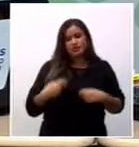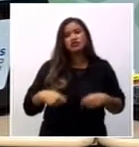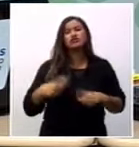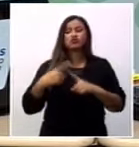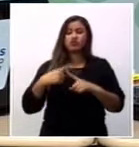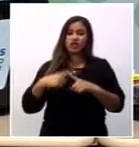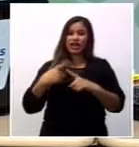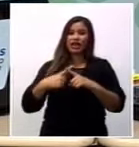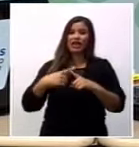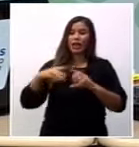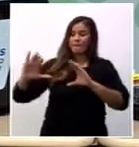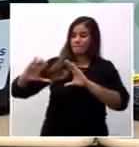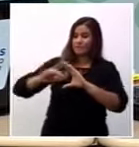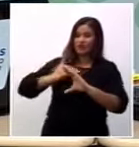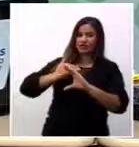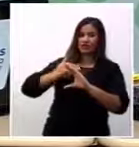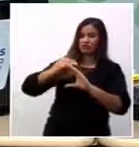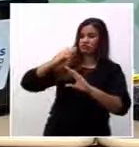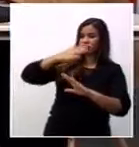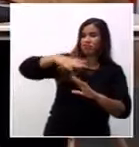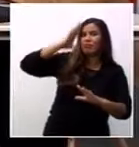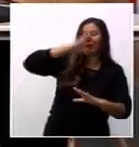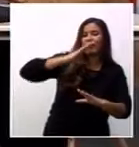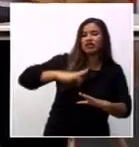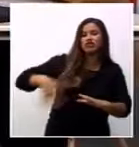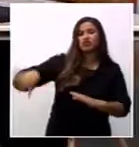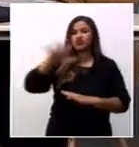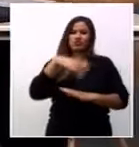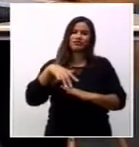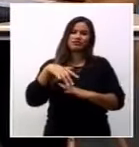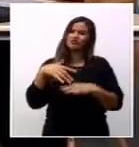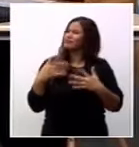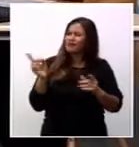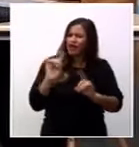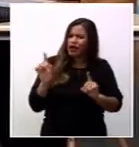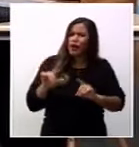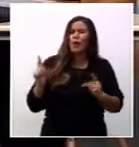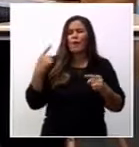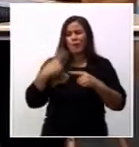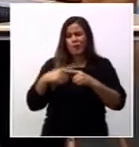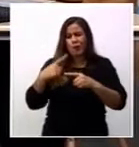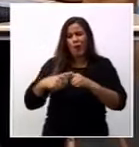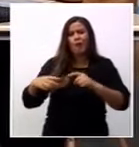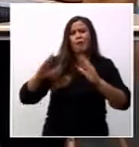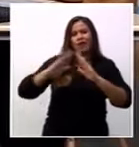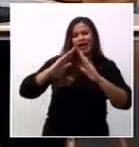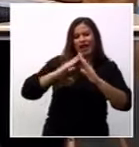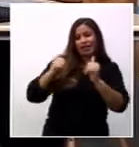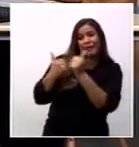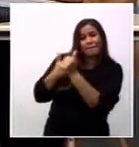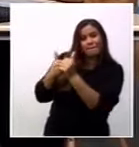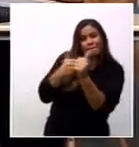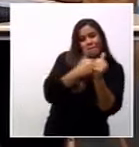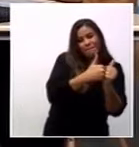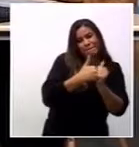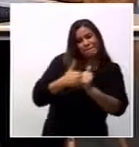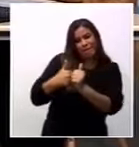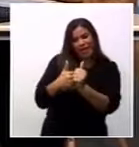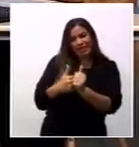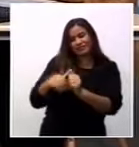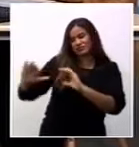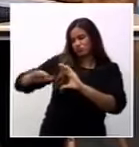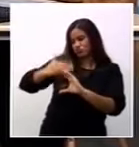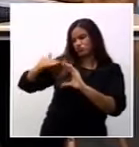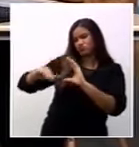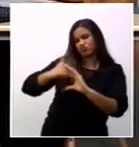Então, isso que é importante. Não adianta eu colocar, né, professora, o CEP de uma outra região e eu vou receber mensagens, avisos